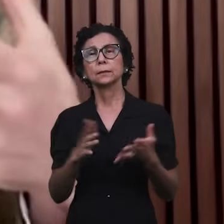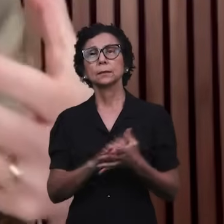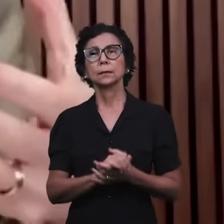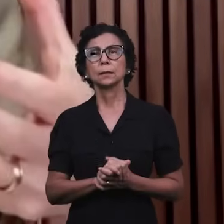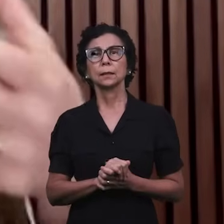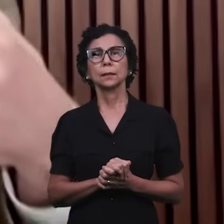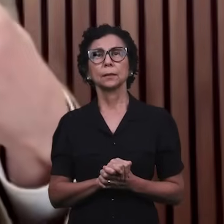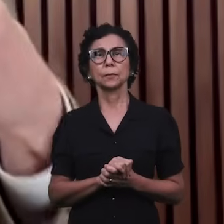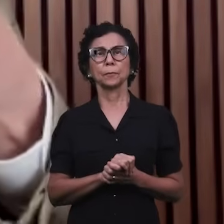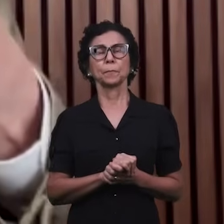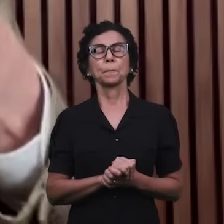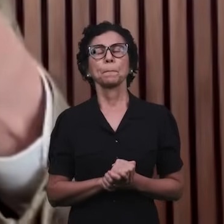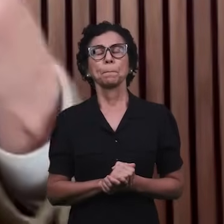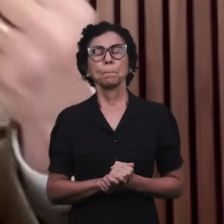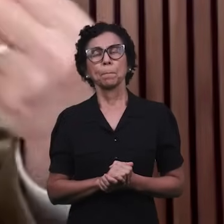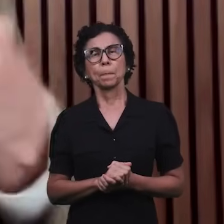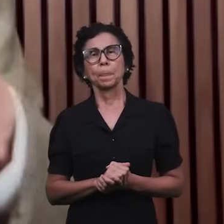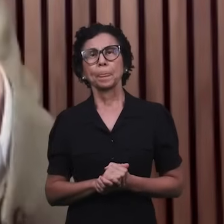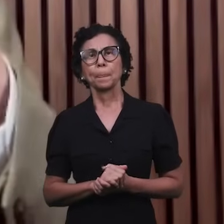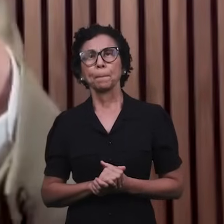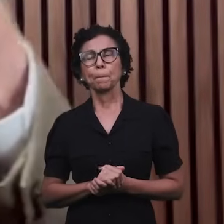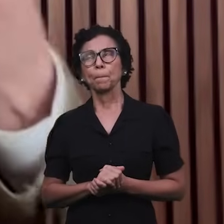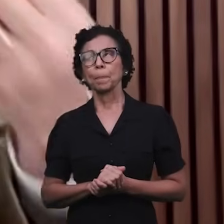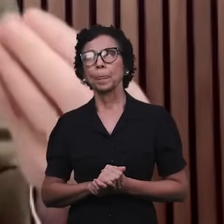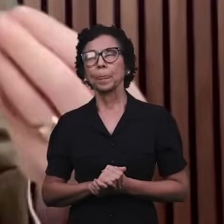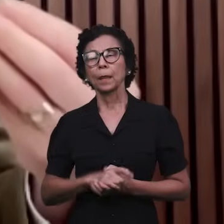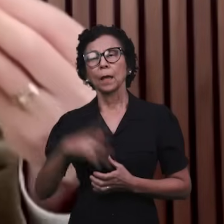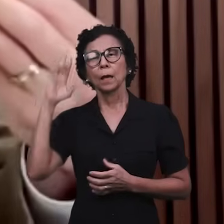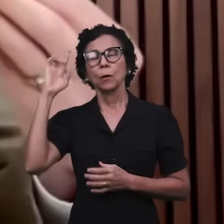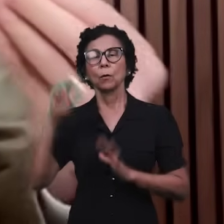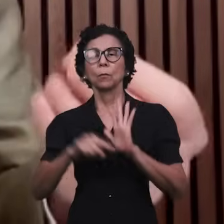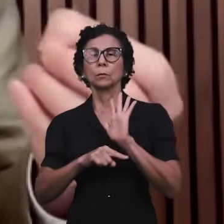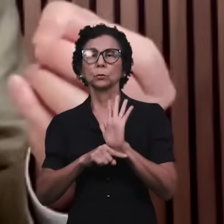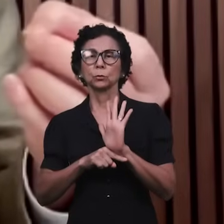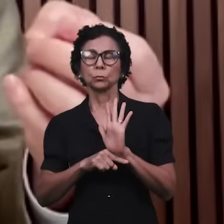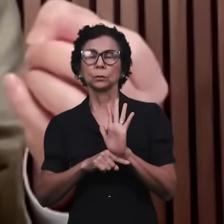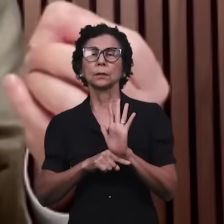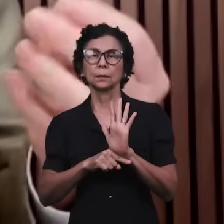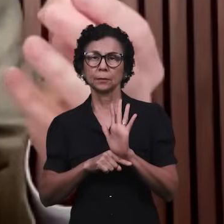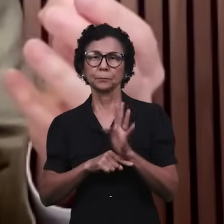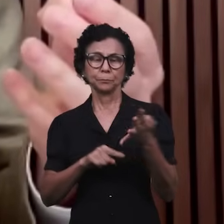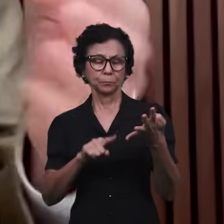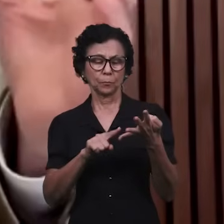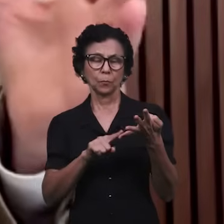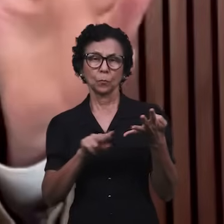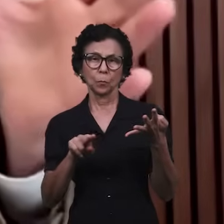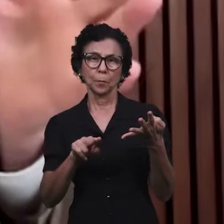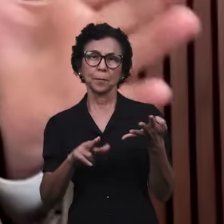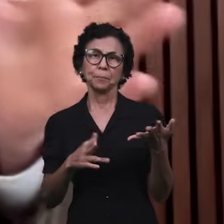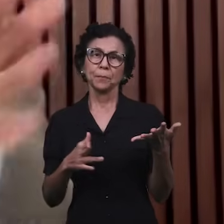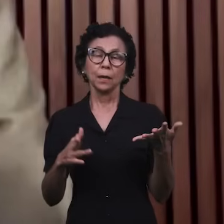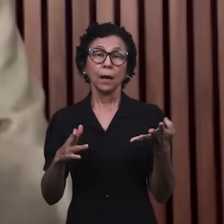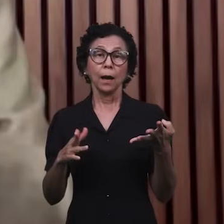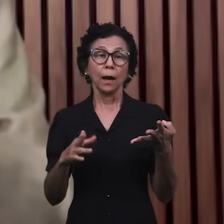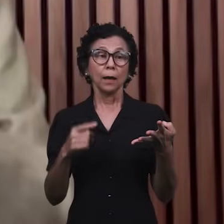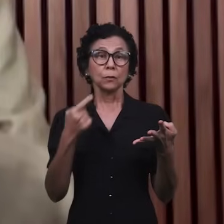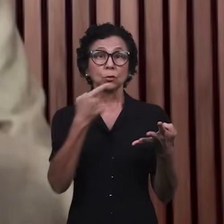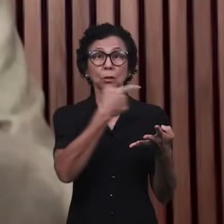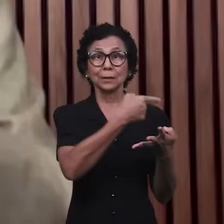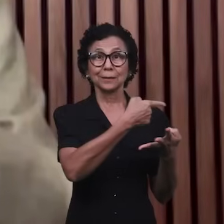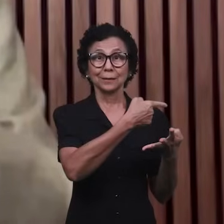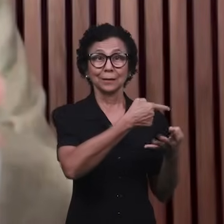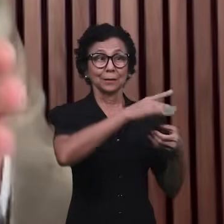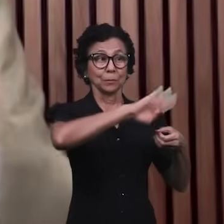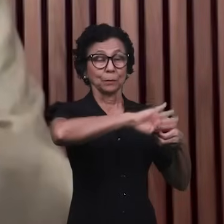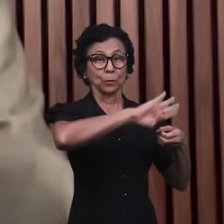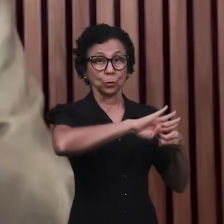Senhor ajuda, né? A quem Iavé, a quem Jeová ajuda. Mas aí esses nomes foram